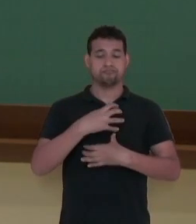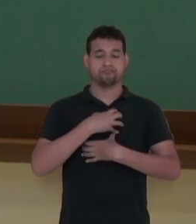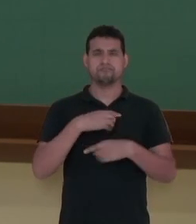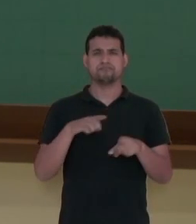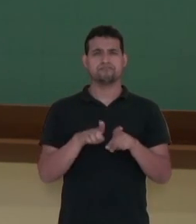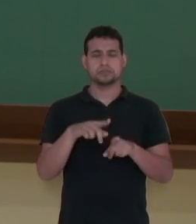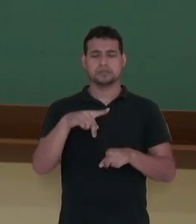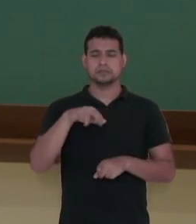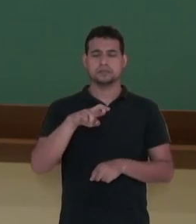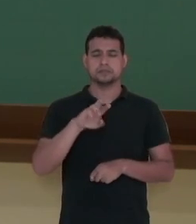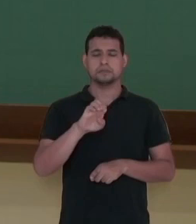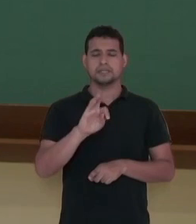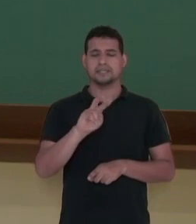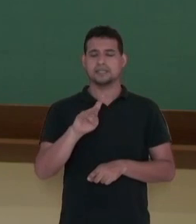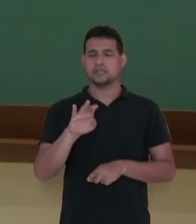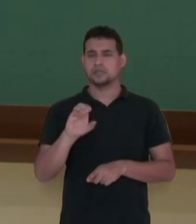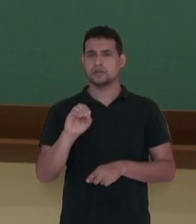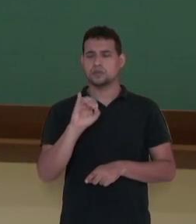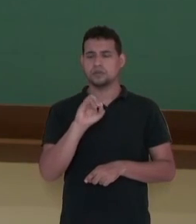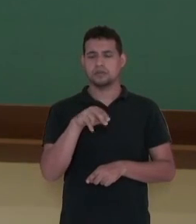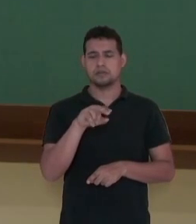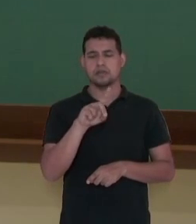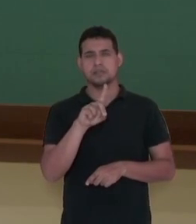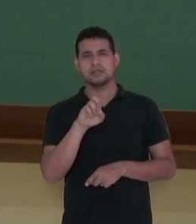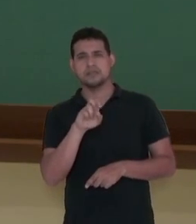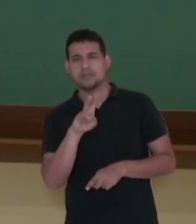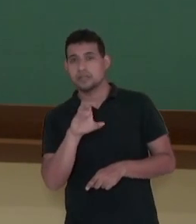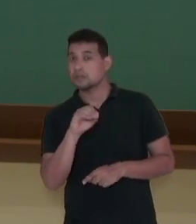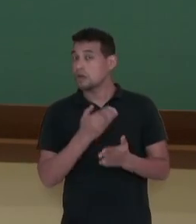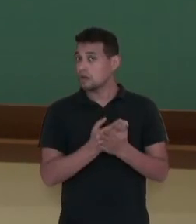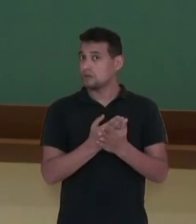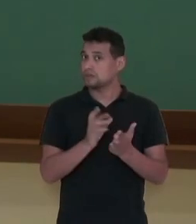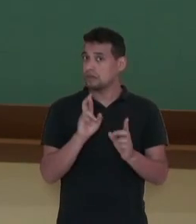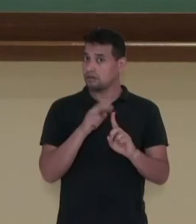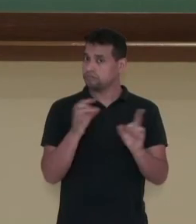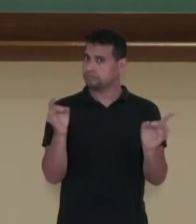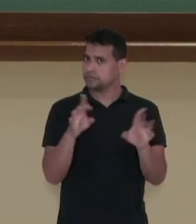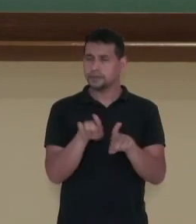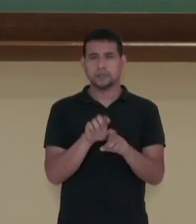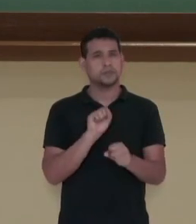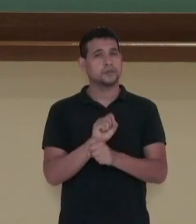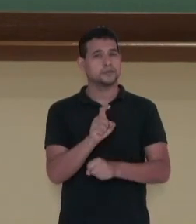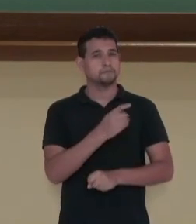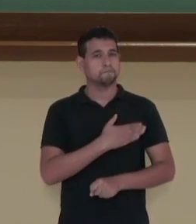do pretérito indefinido. Essa foi a nossa aula de hoje.